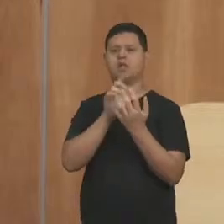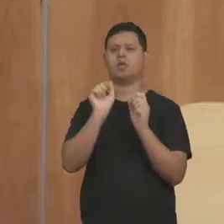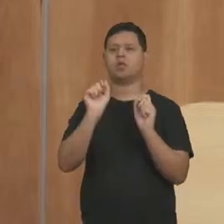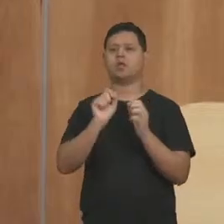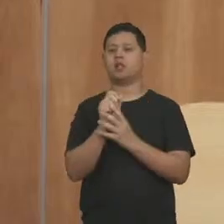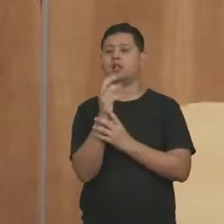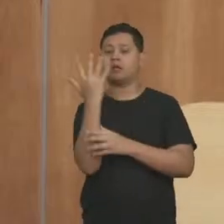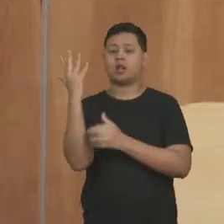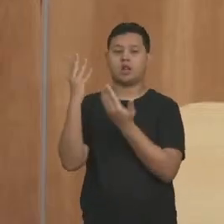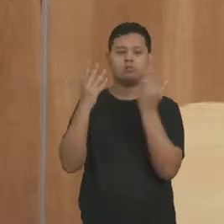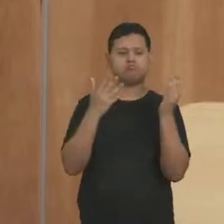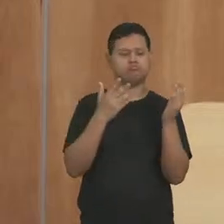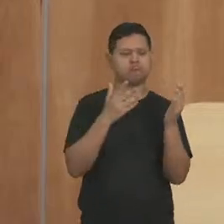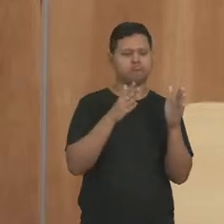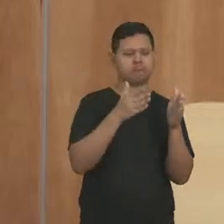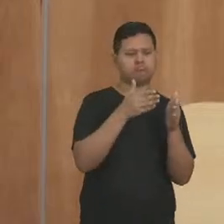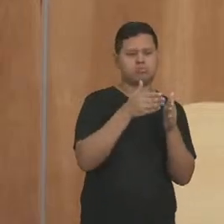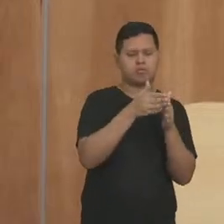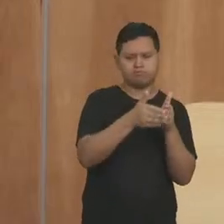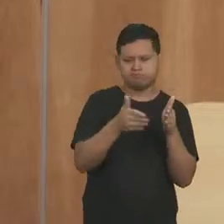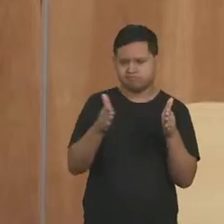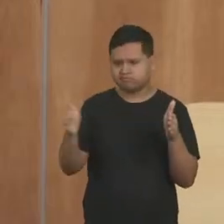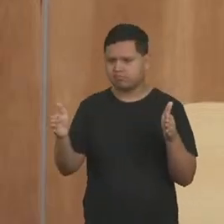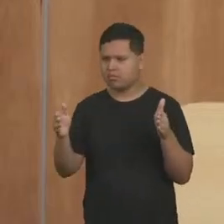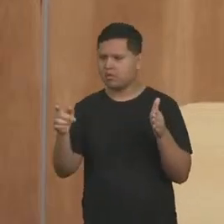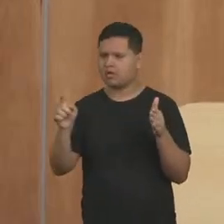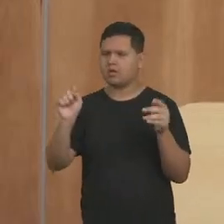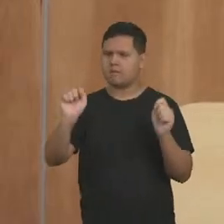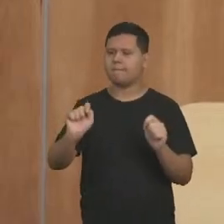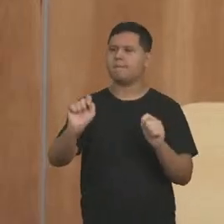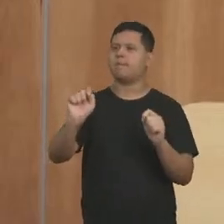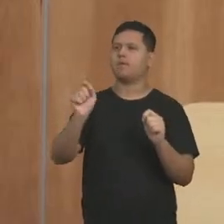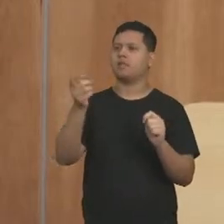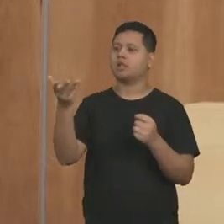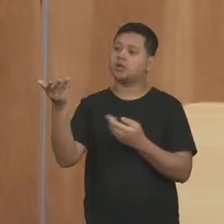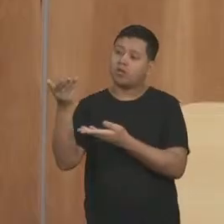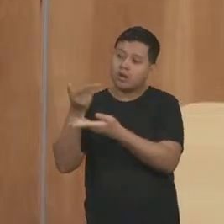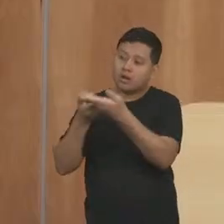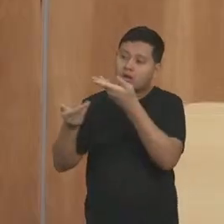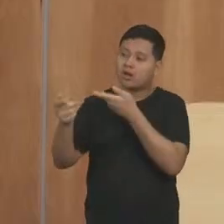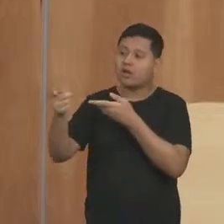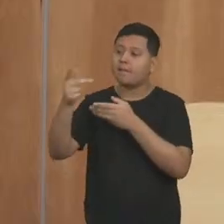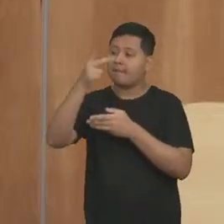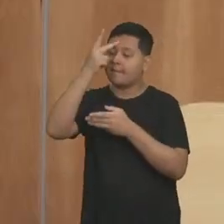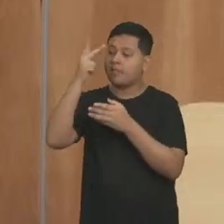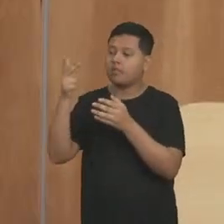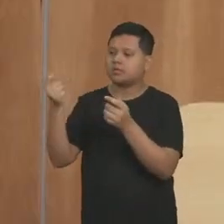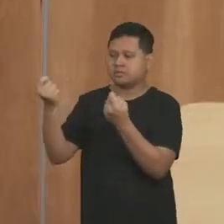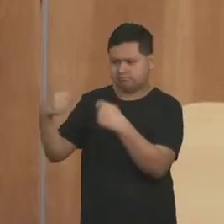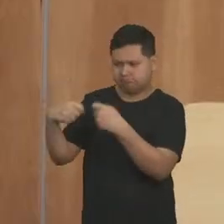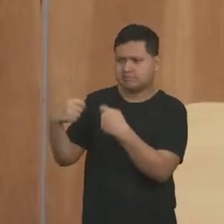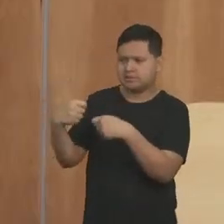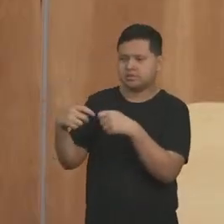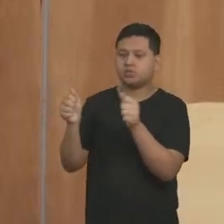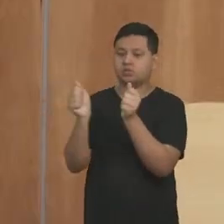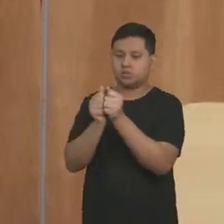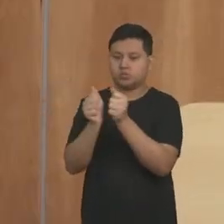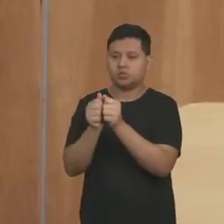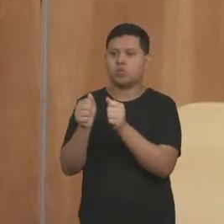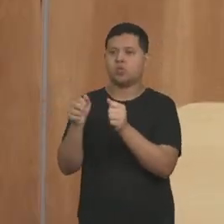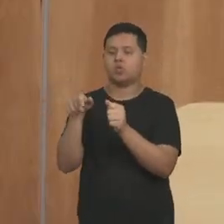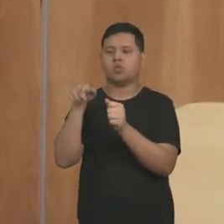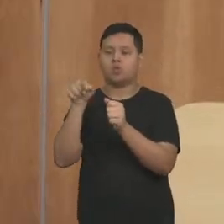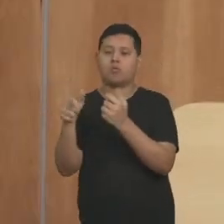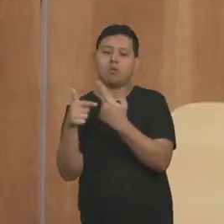um processo de conversão integral, ouvindo o grito dos pobres e o grito da terra. Esse é o